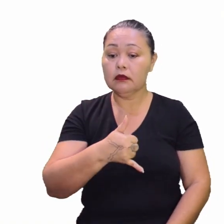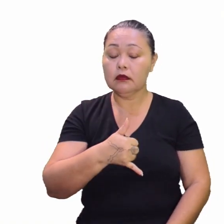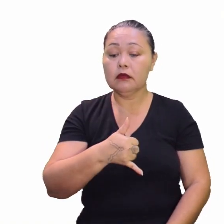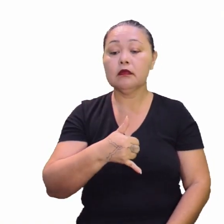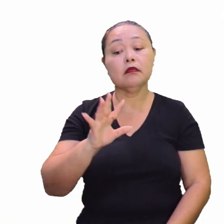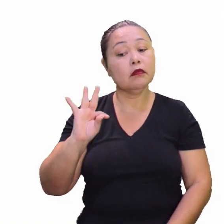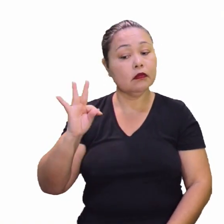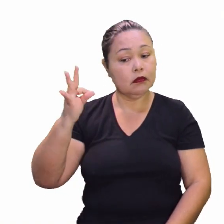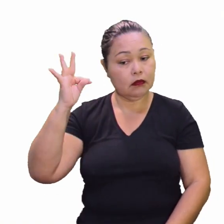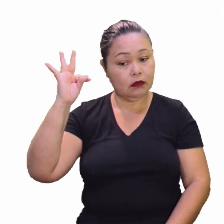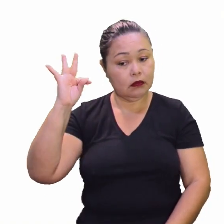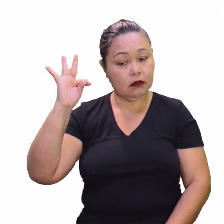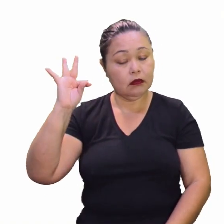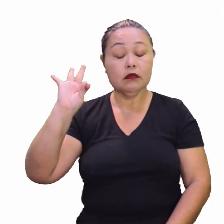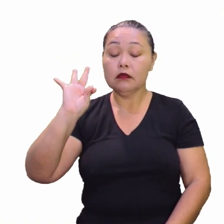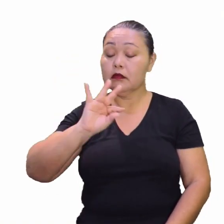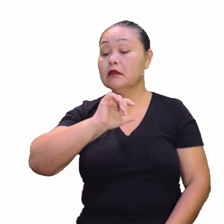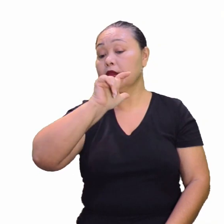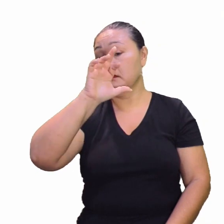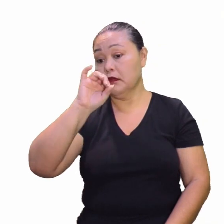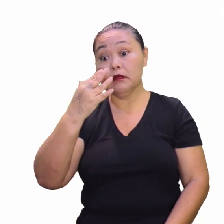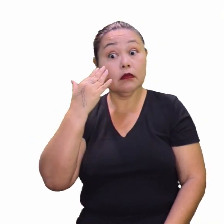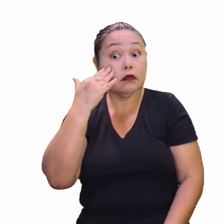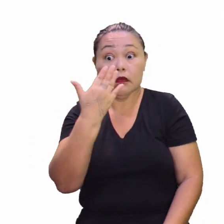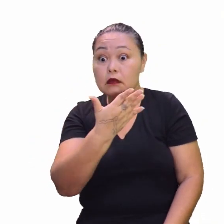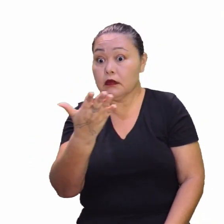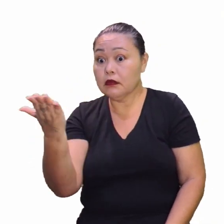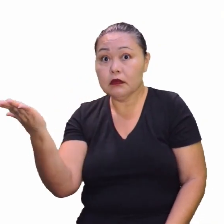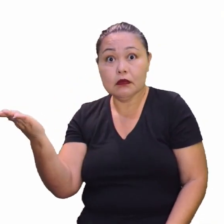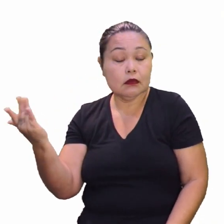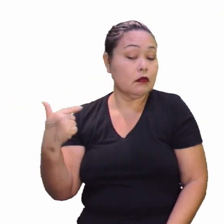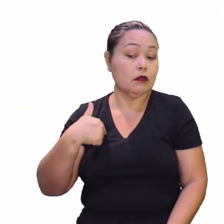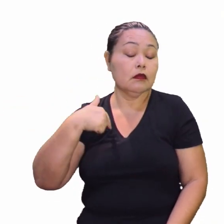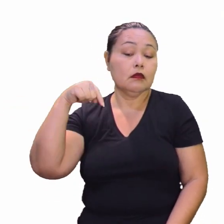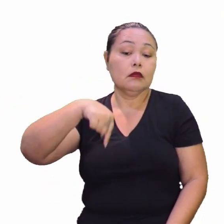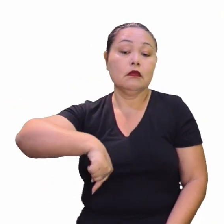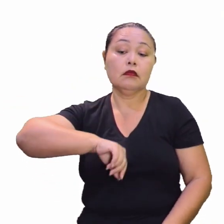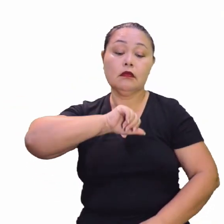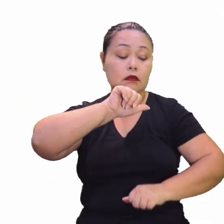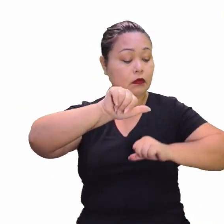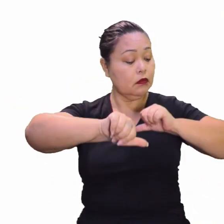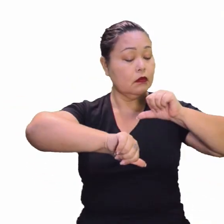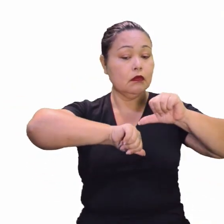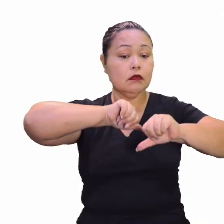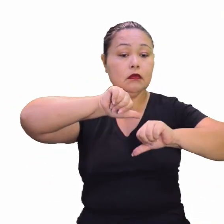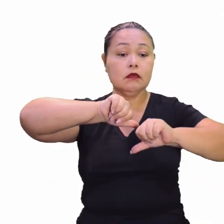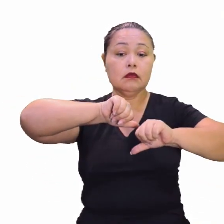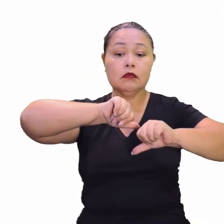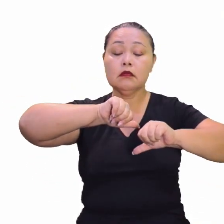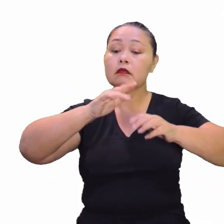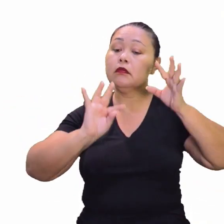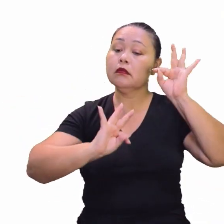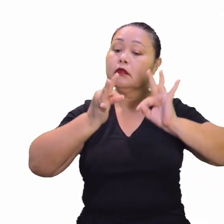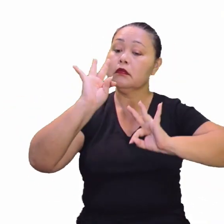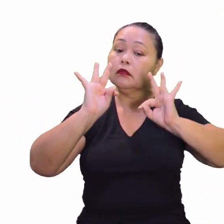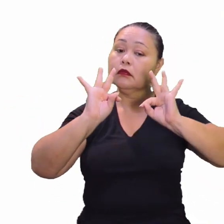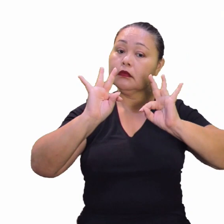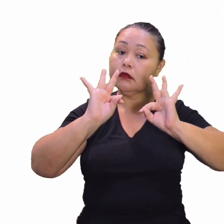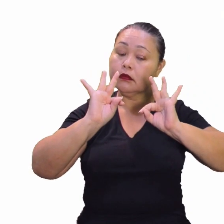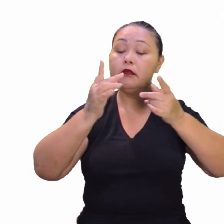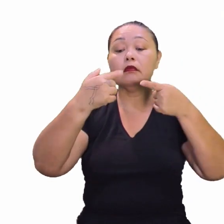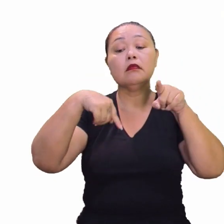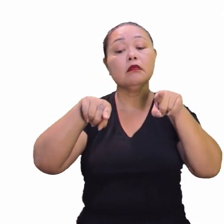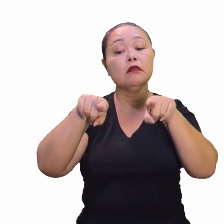é tecnológico? Claro. Obviamente. E esta transformação